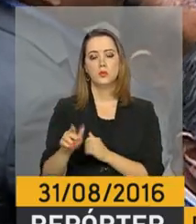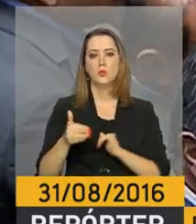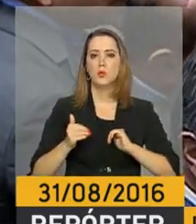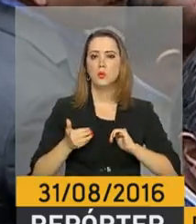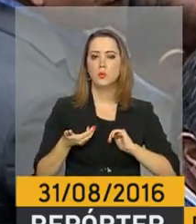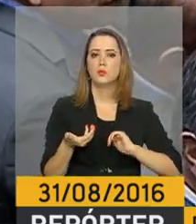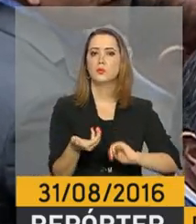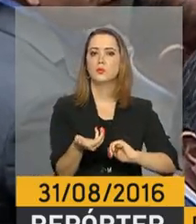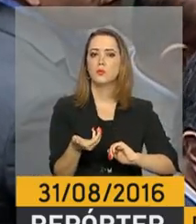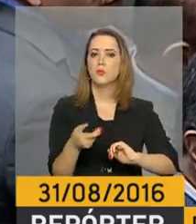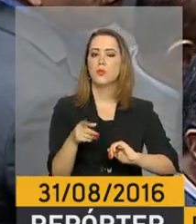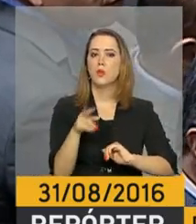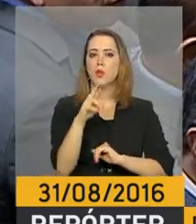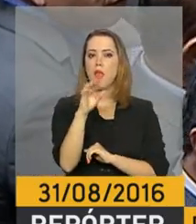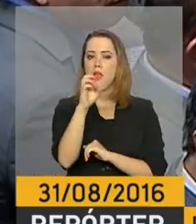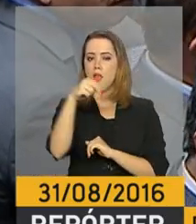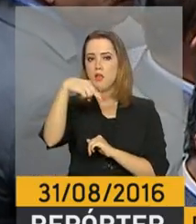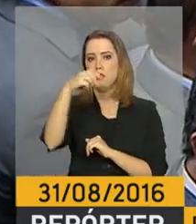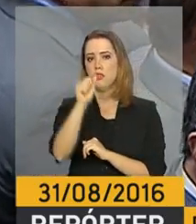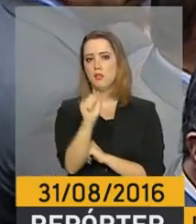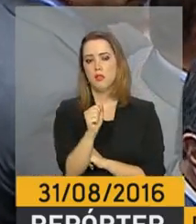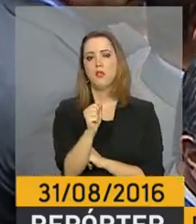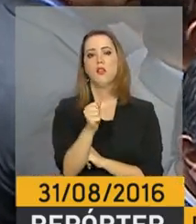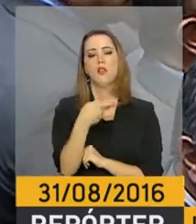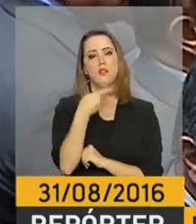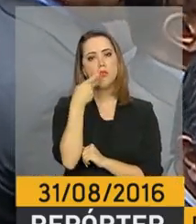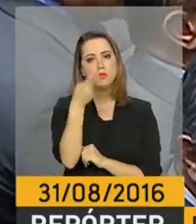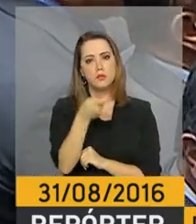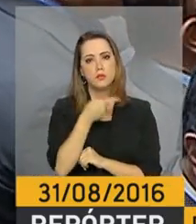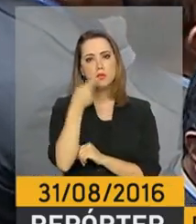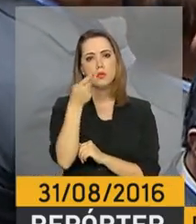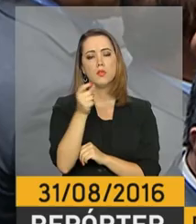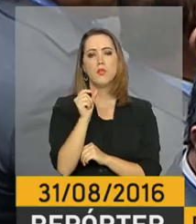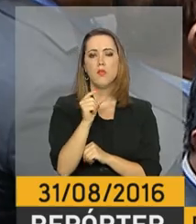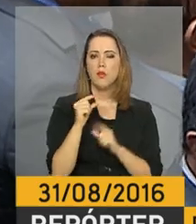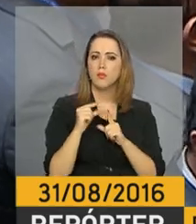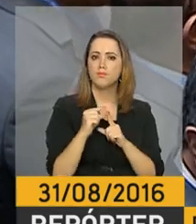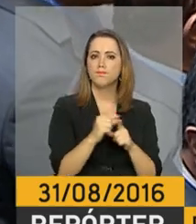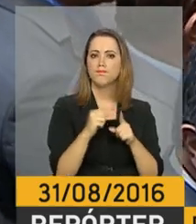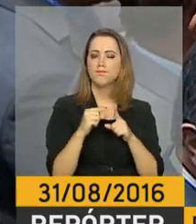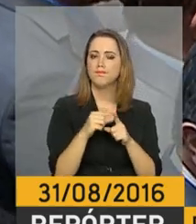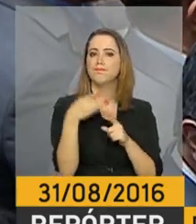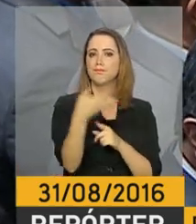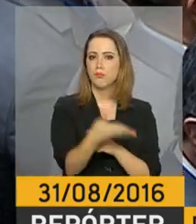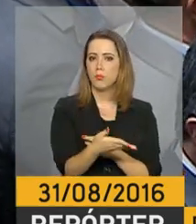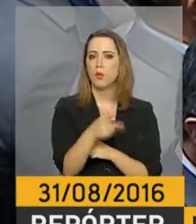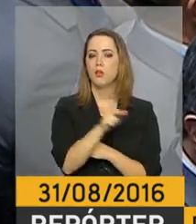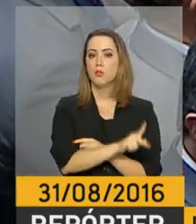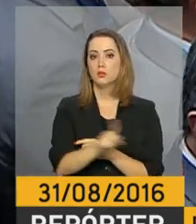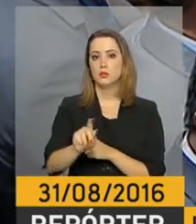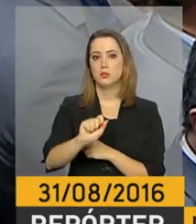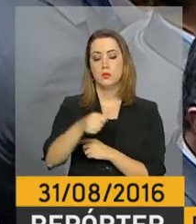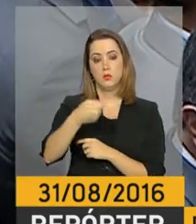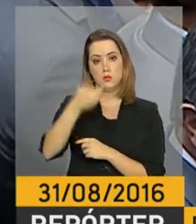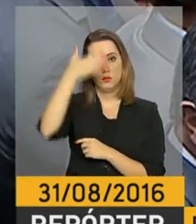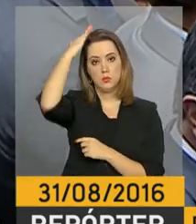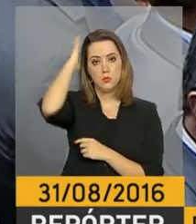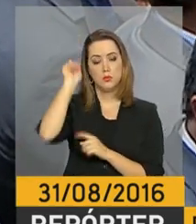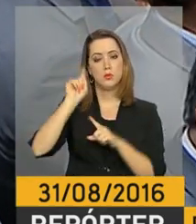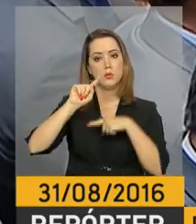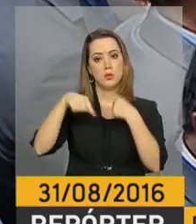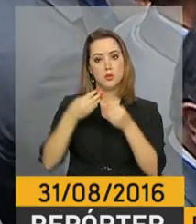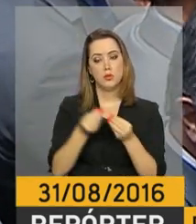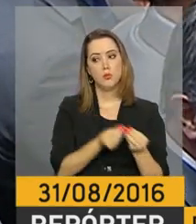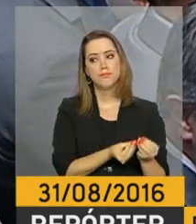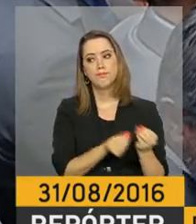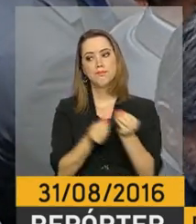Renan Calheiros, dirige algumas palavras a Michel Temer, que em seguida entrega ao presidente da Casa sua declaração